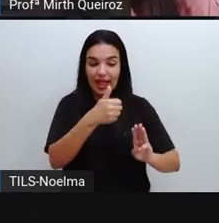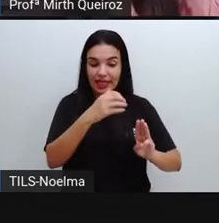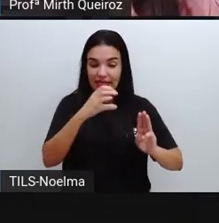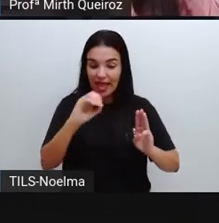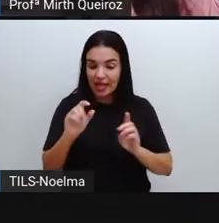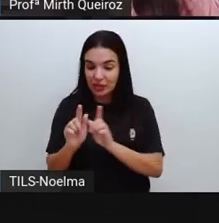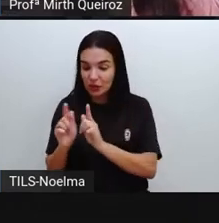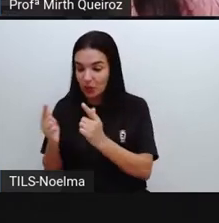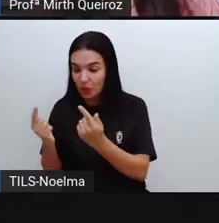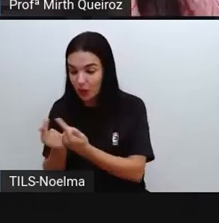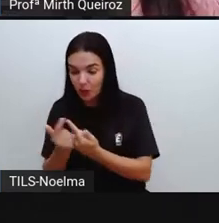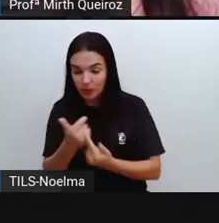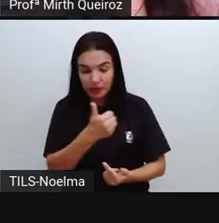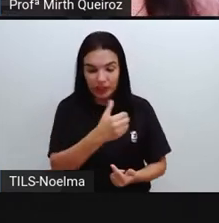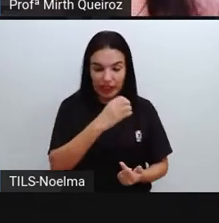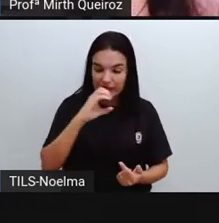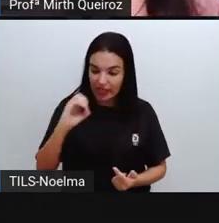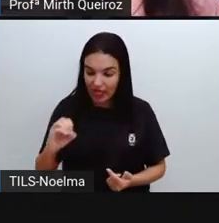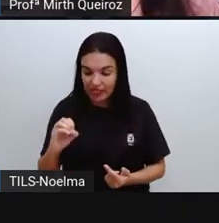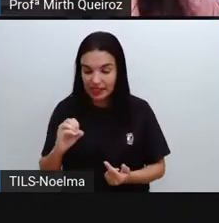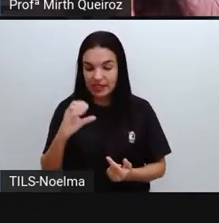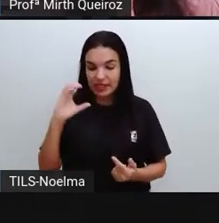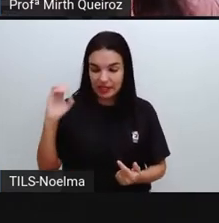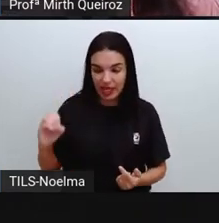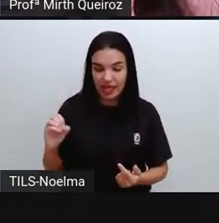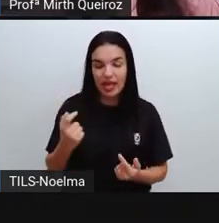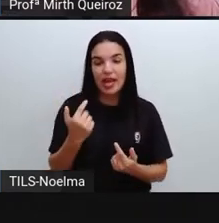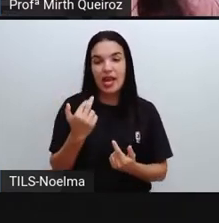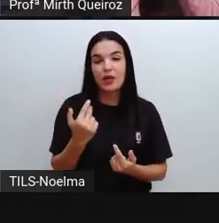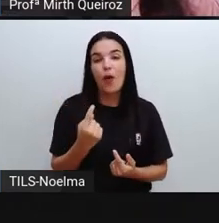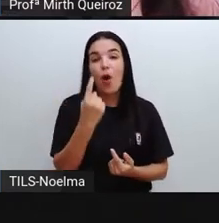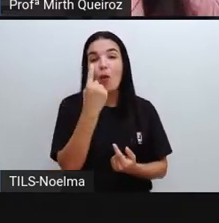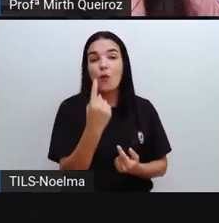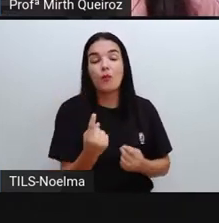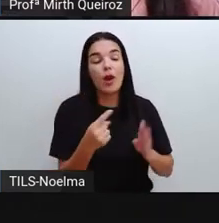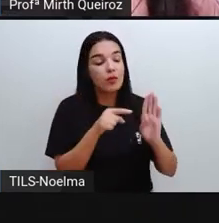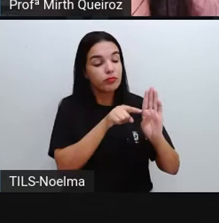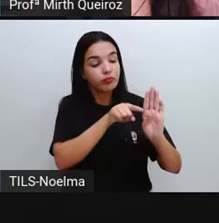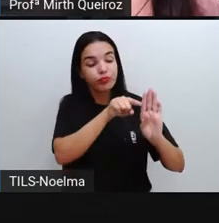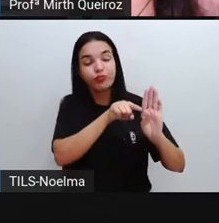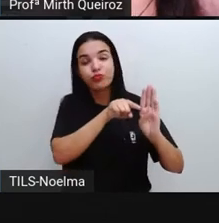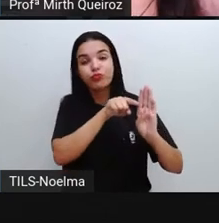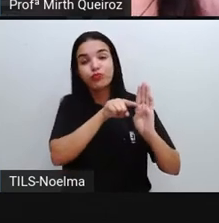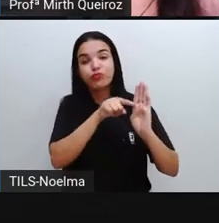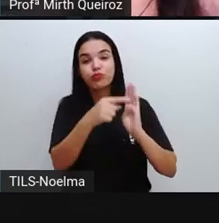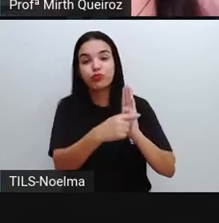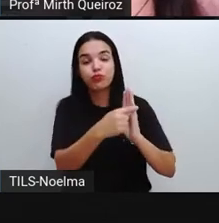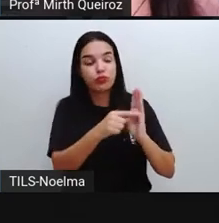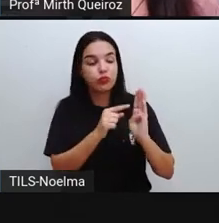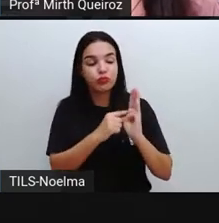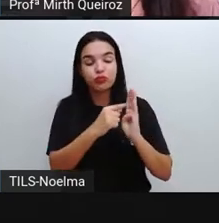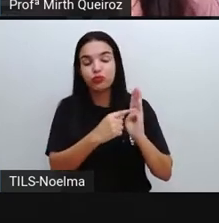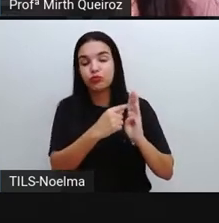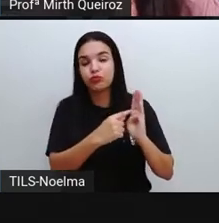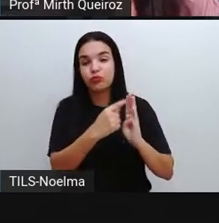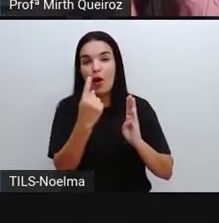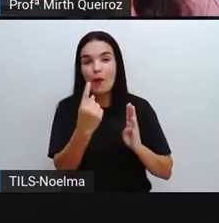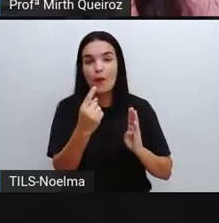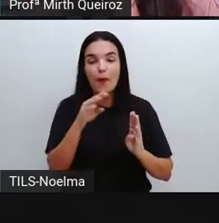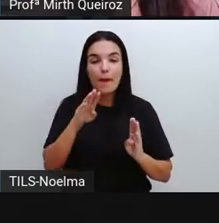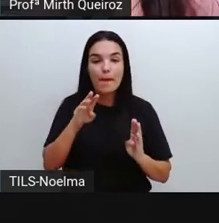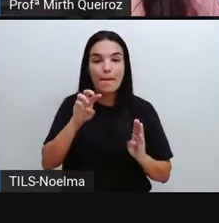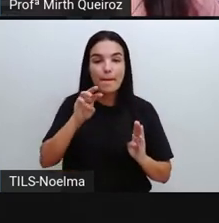100 cada grupo vai equivaler a uma unidade de milhar que a mesma coisa de 10 vezes